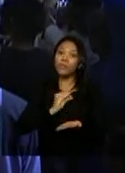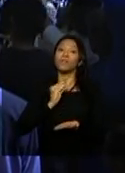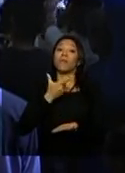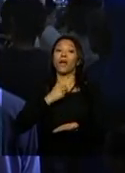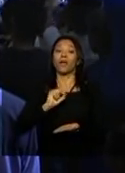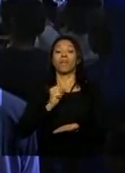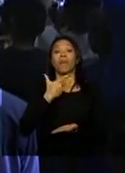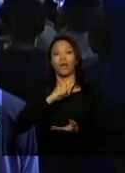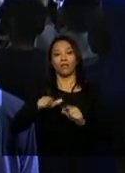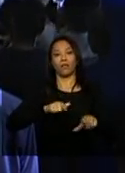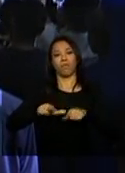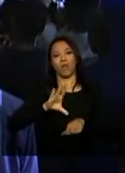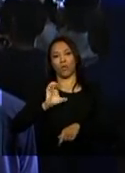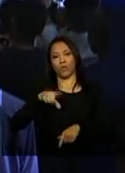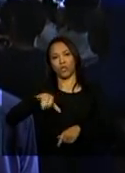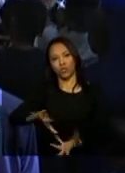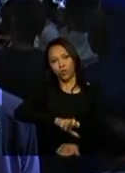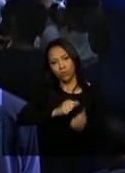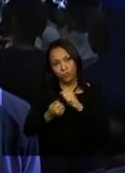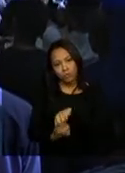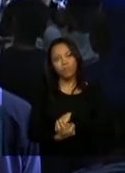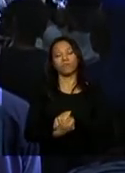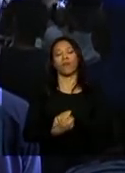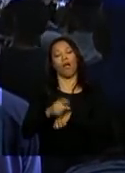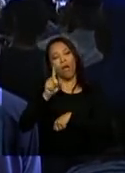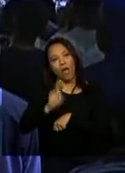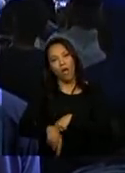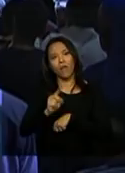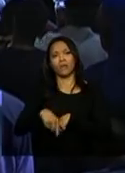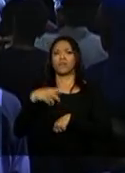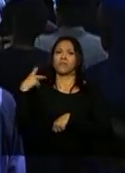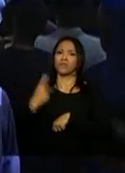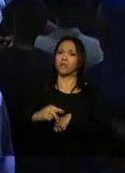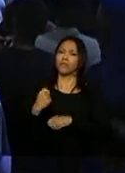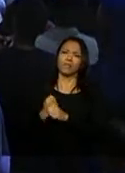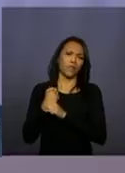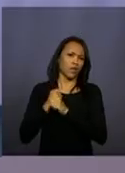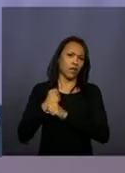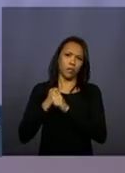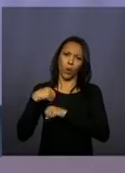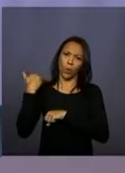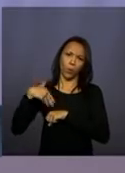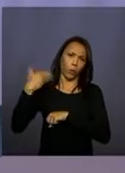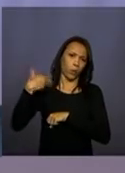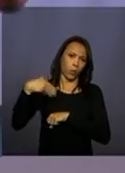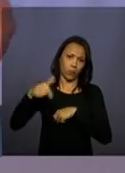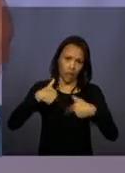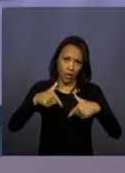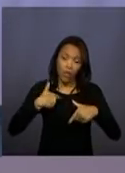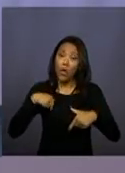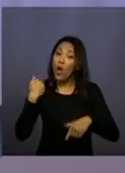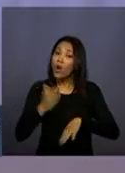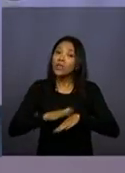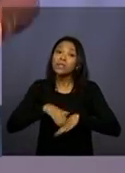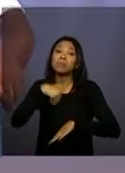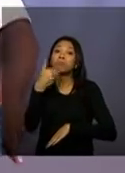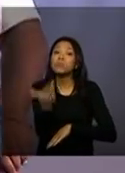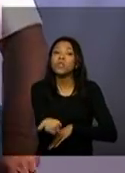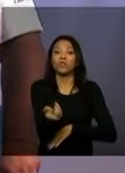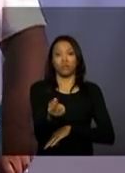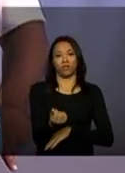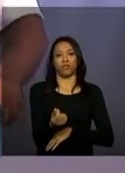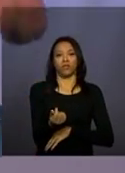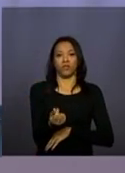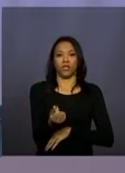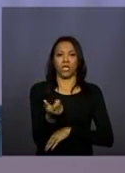acordo setorial. Os catadores, historicamente, sempre desenvolveram esse trabalho. Nós não estamos pedindo dinheiro para tipo a organização